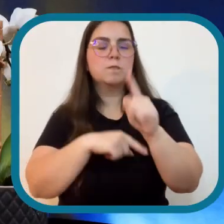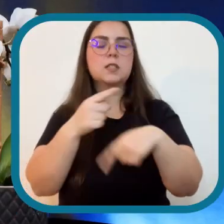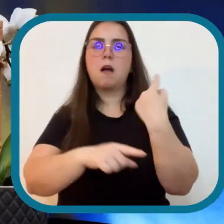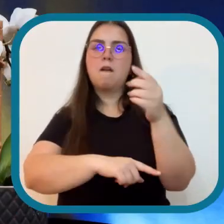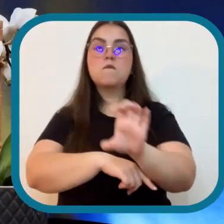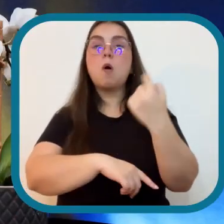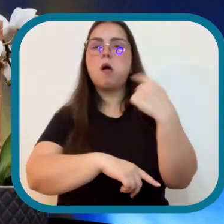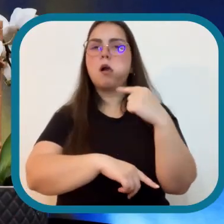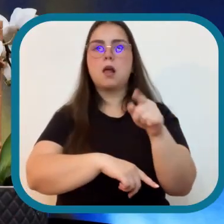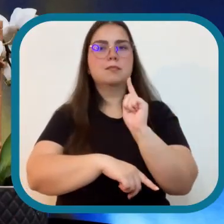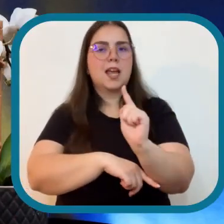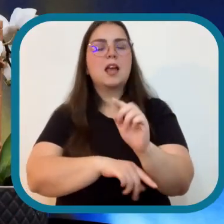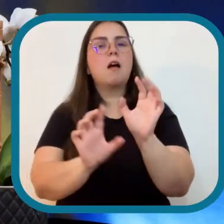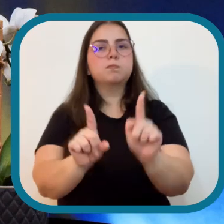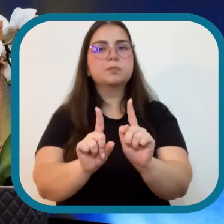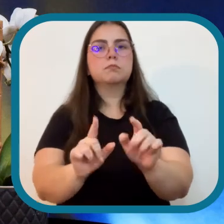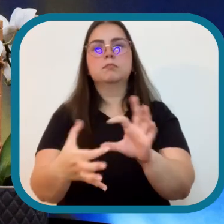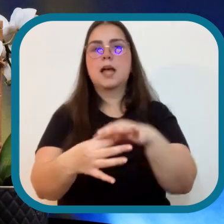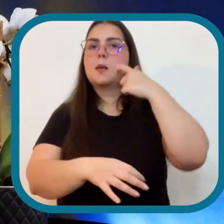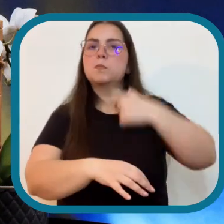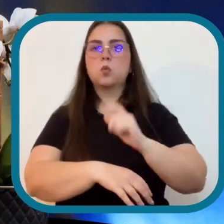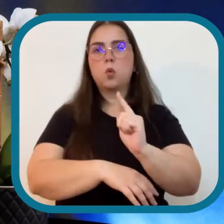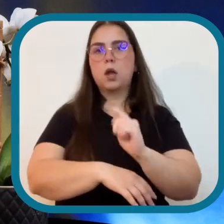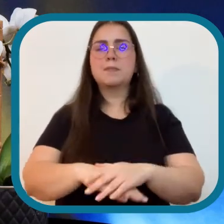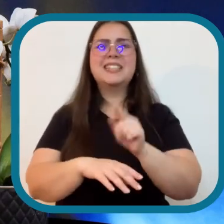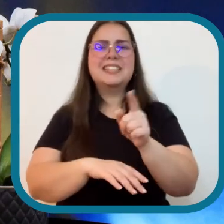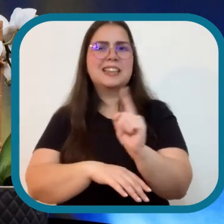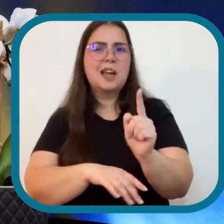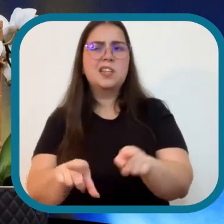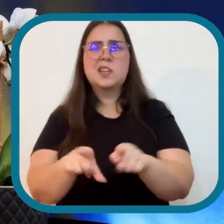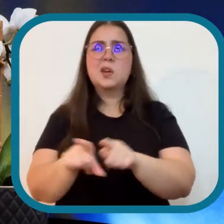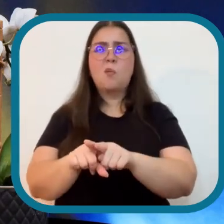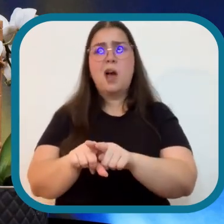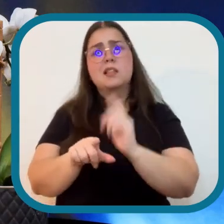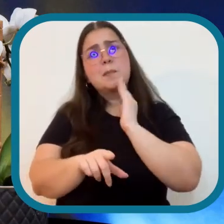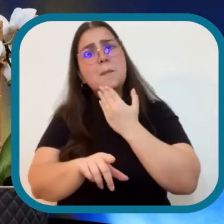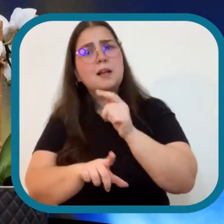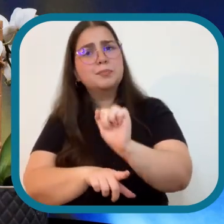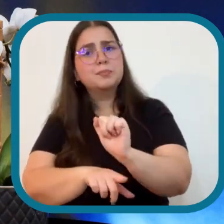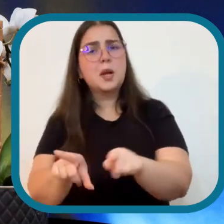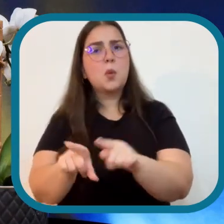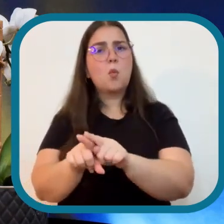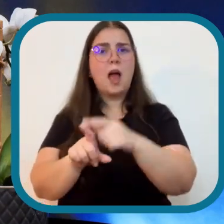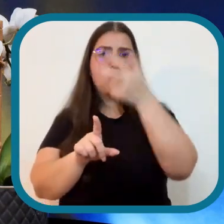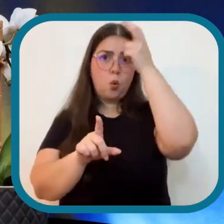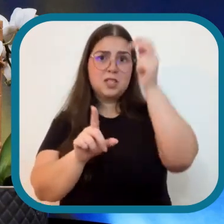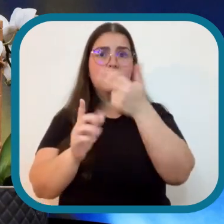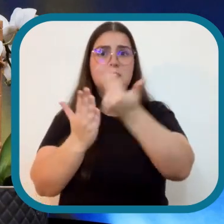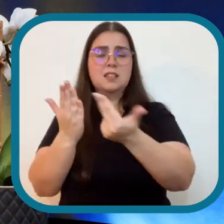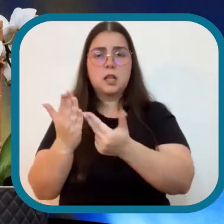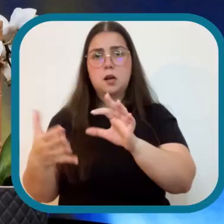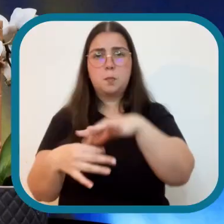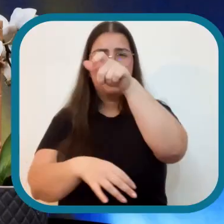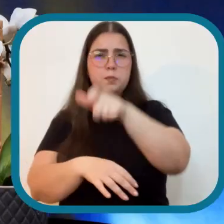a experiência única e indivisível daquela pessoa. Isto é uma amálgama. Isto é a definição de arte que foi prevista pelo Aldous